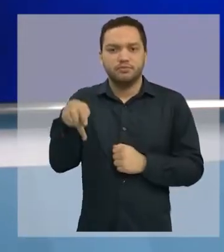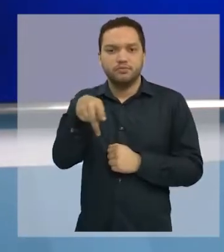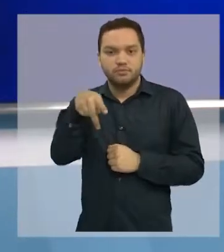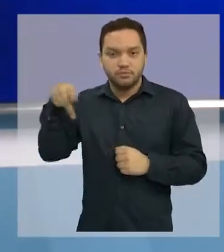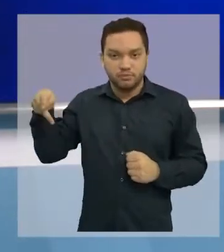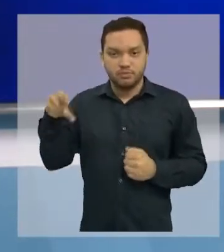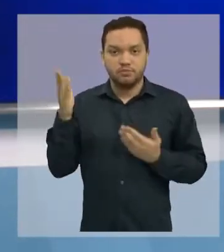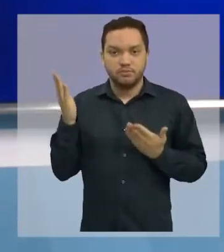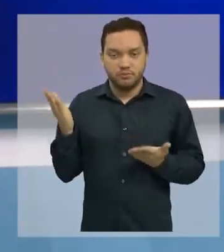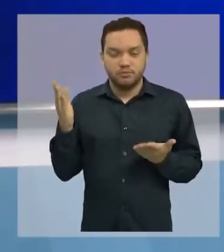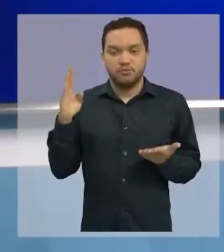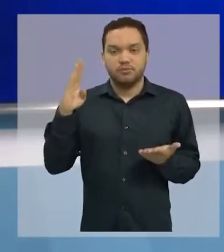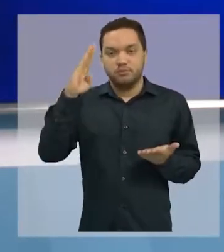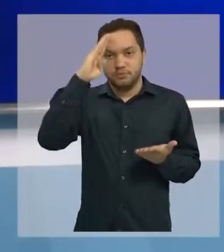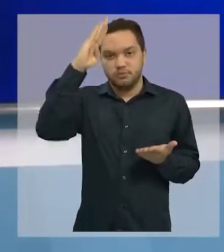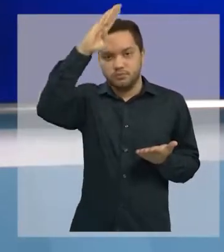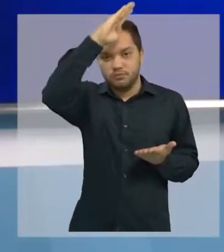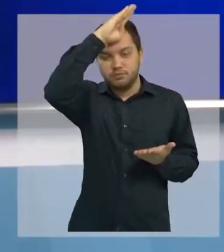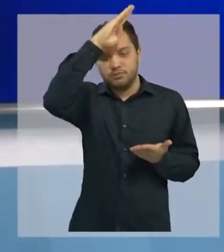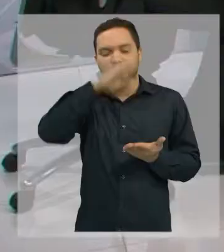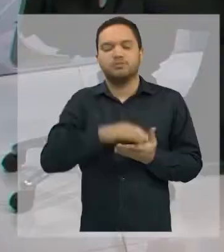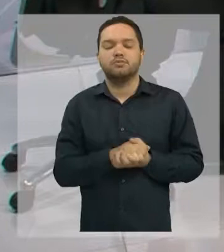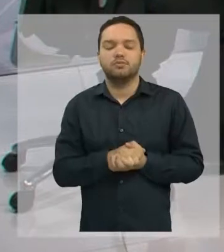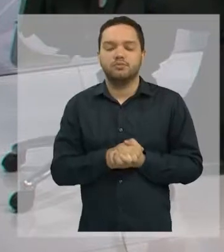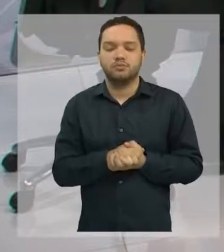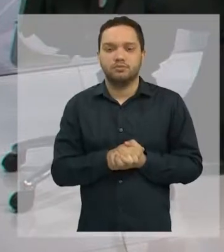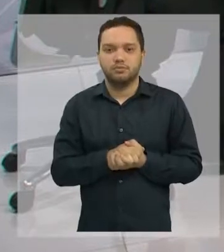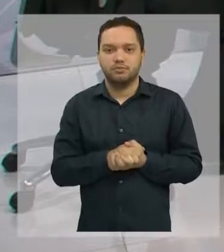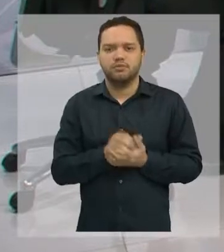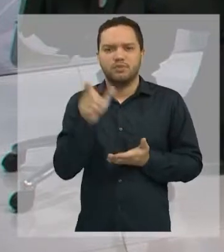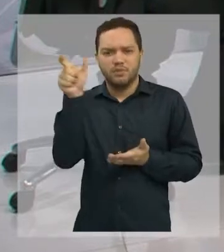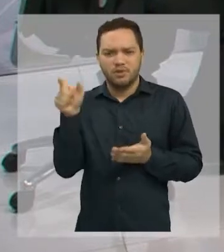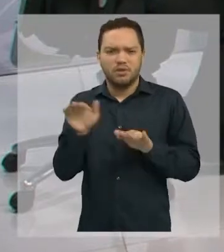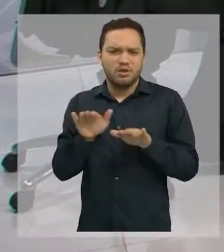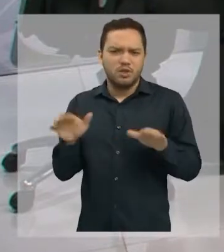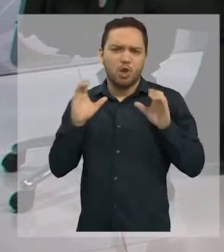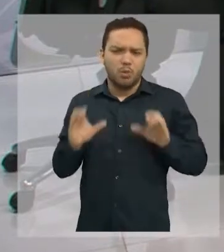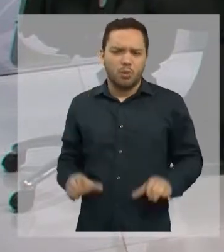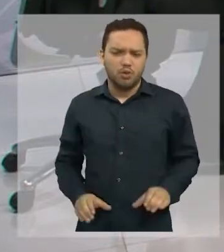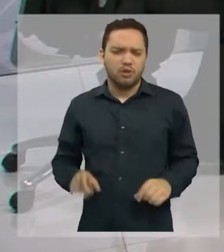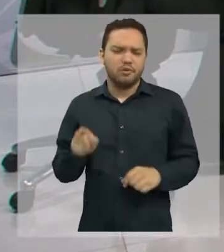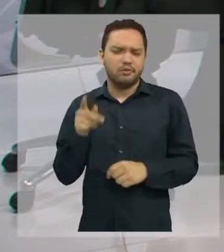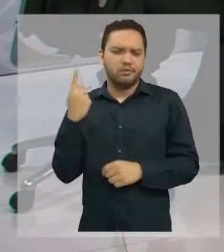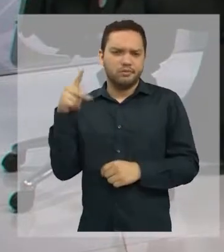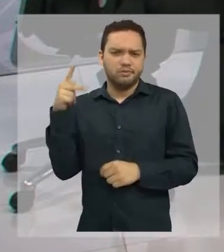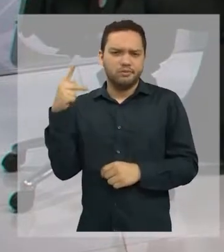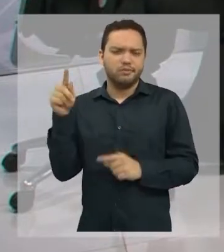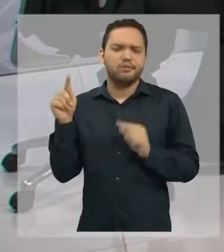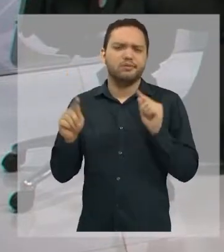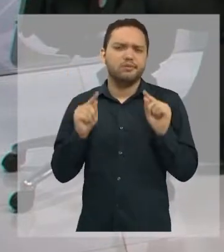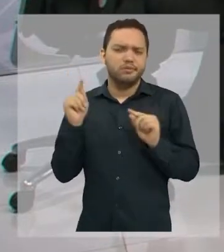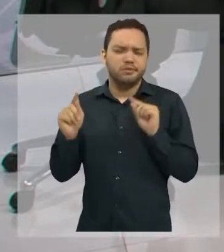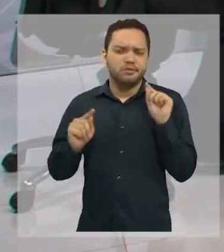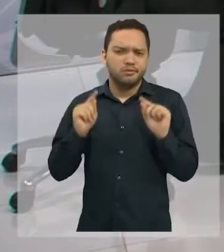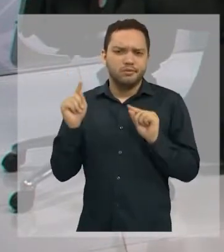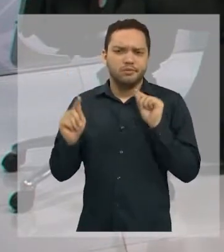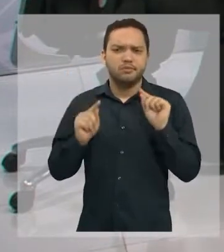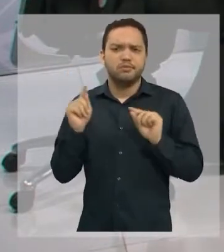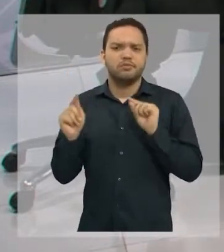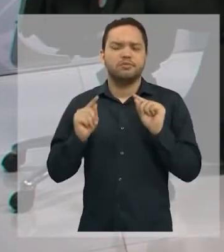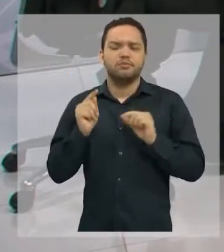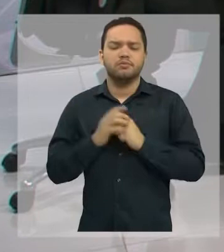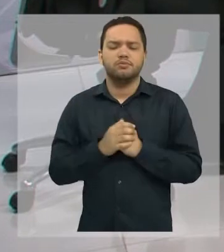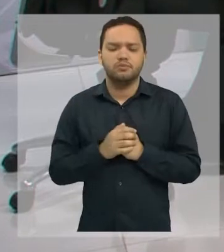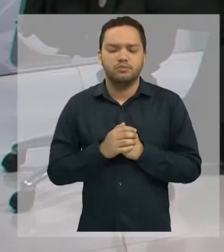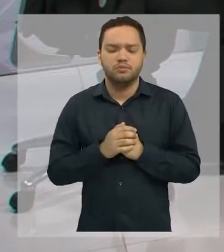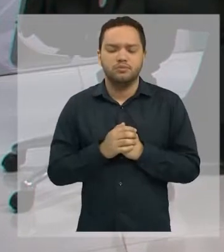o presidente da República, ao se comportar como tem feito, virando, de certa forma,